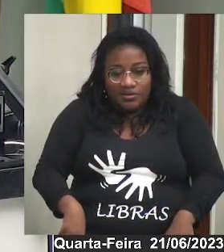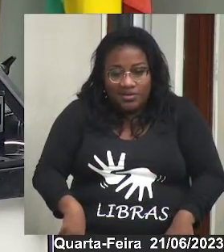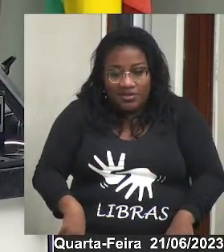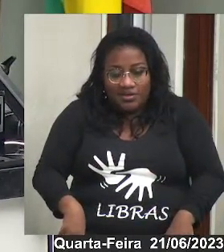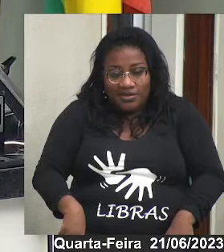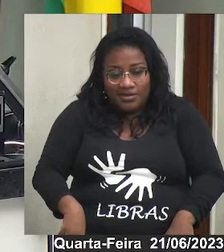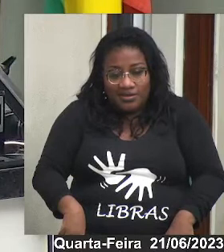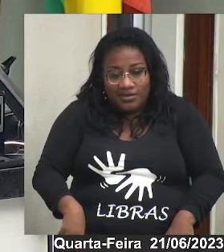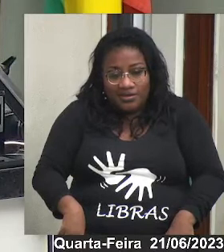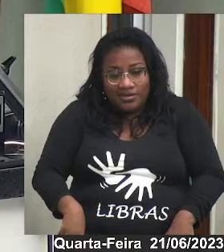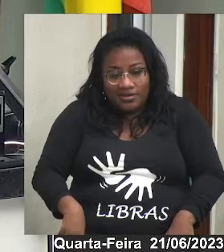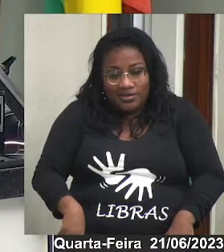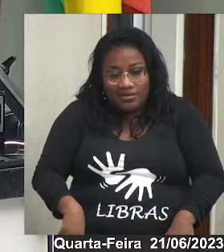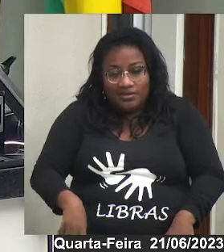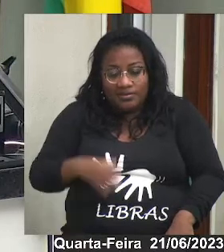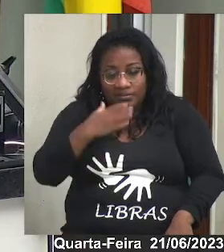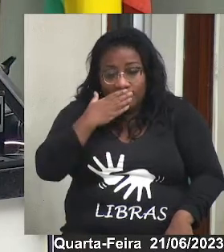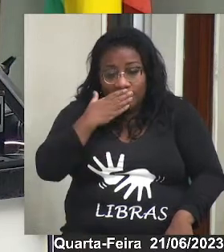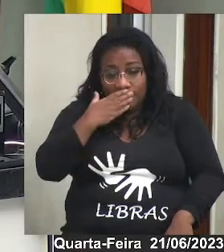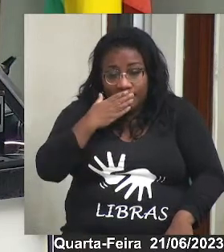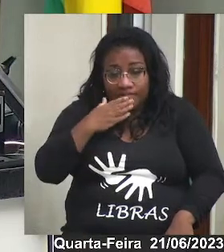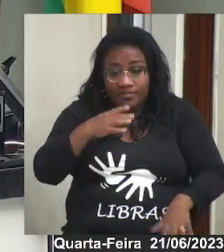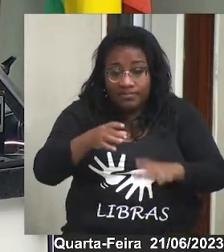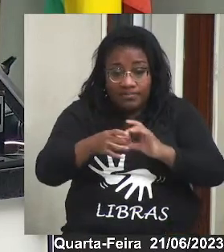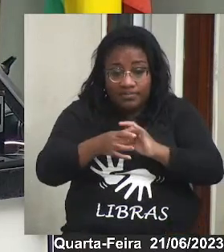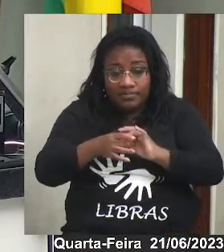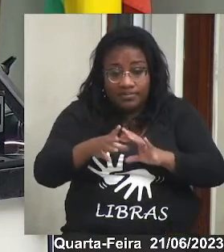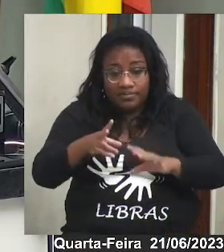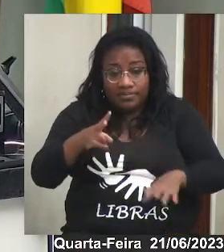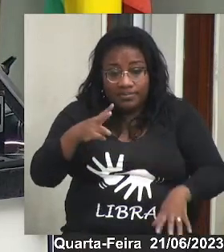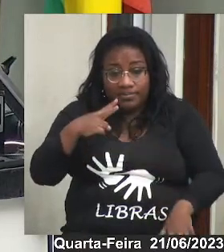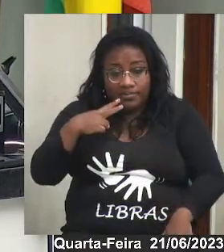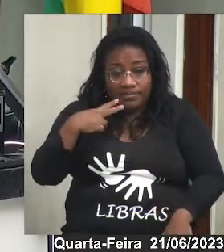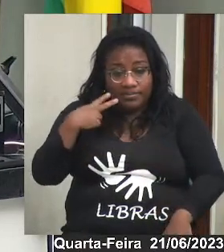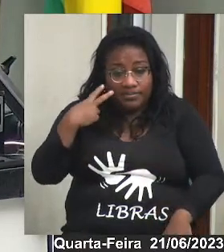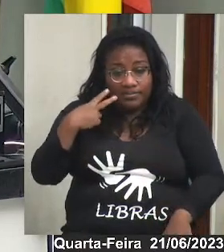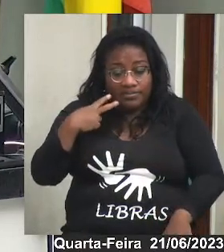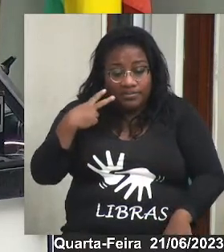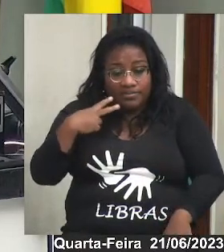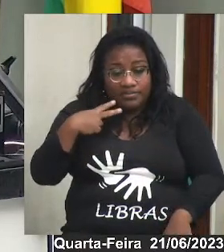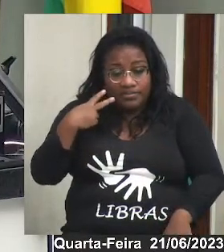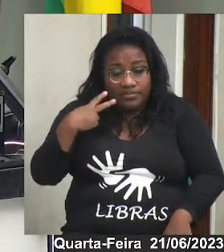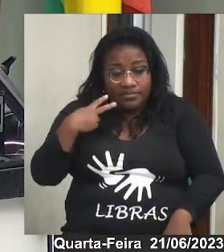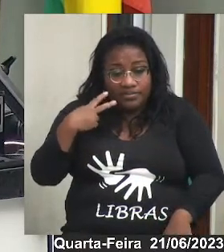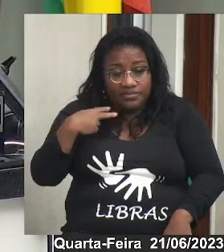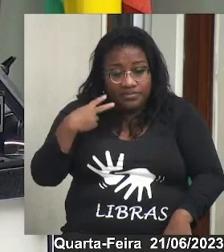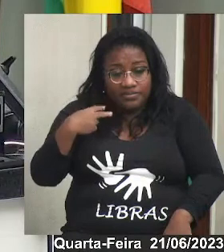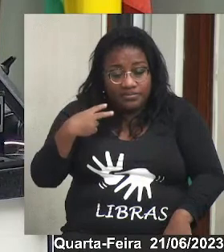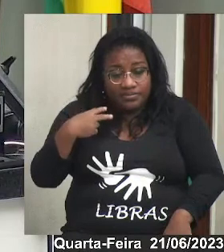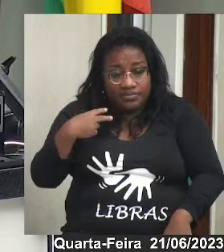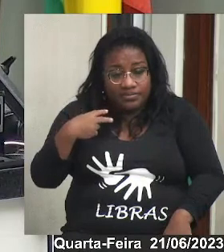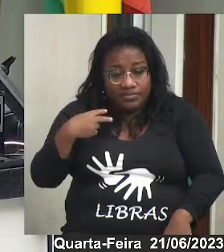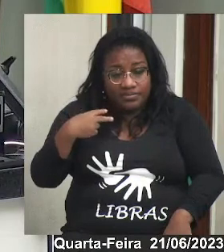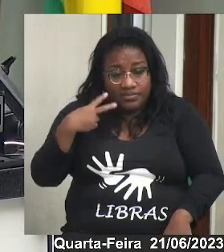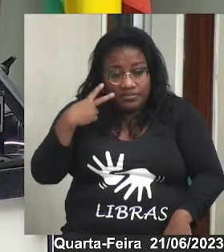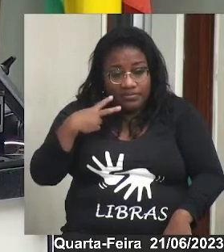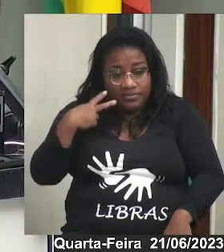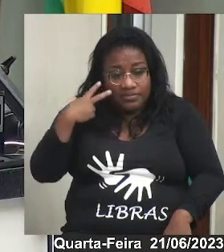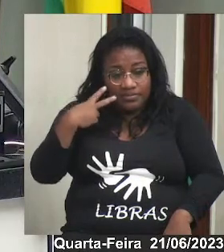Eu peço aos expositores que garanta a fala do vereador. Então,